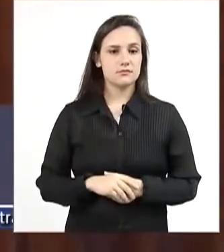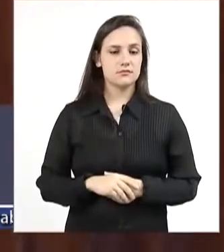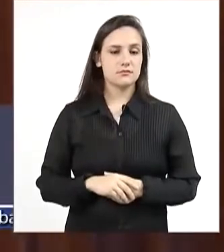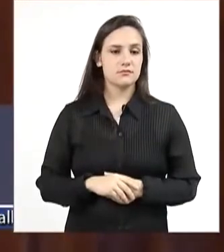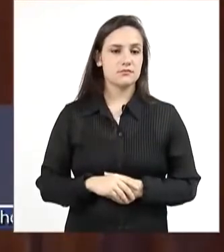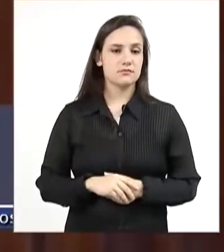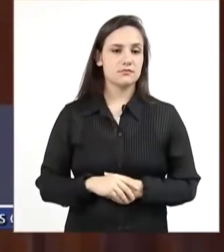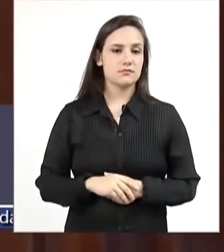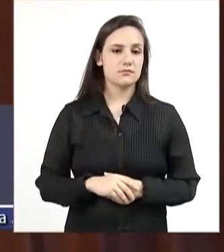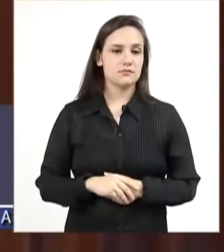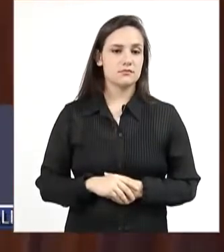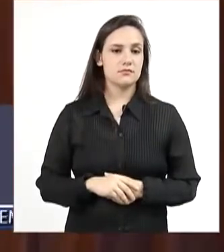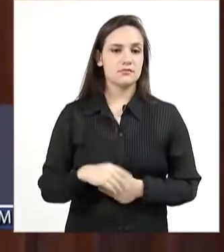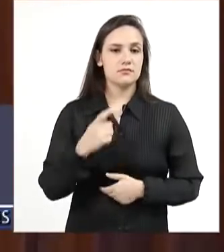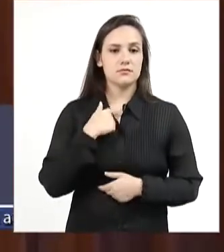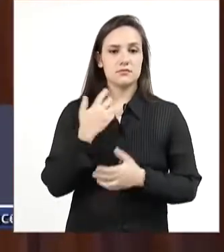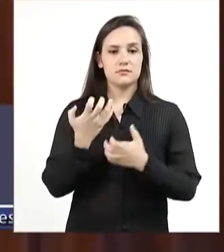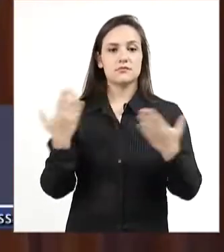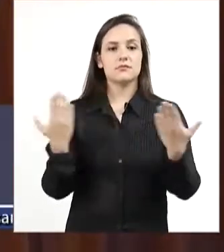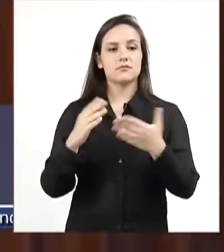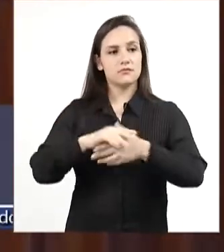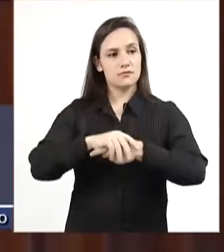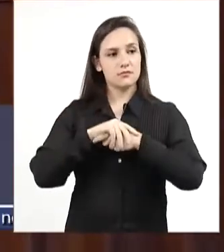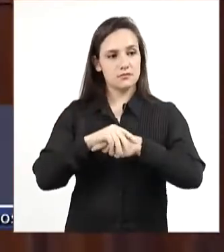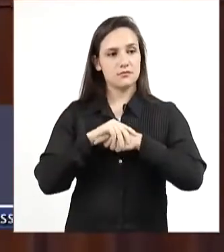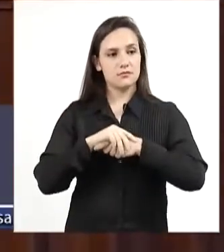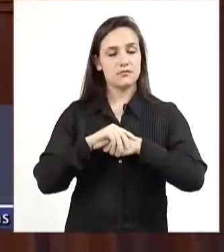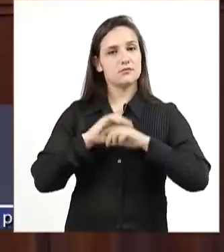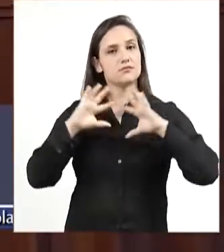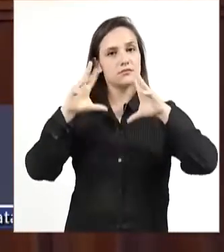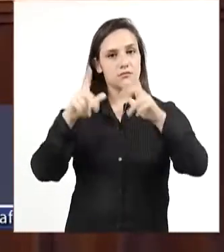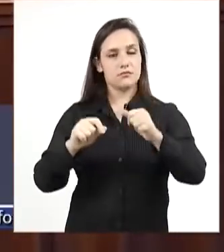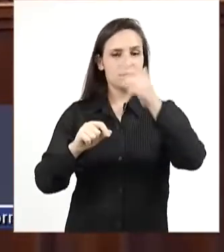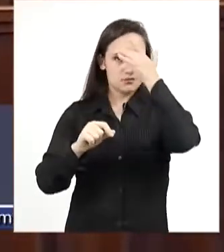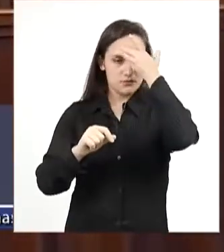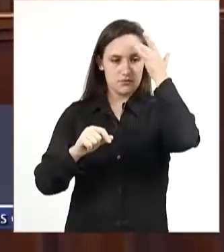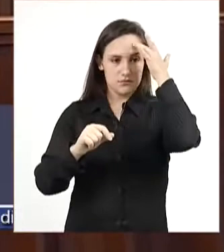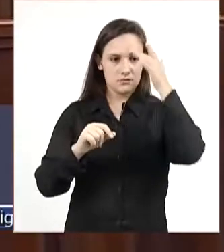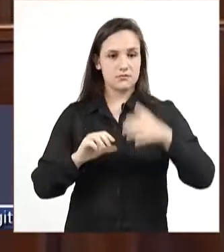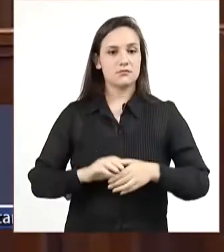eu gostaria de cumprimentar a todos aqui presentes.